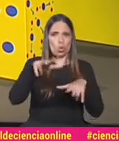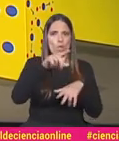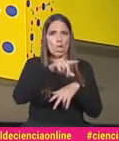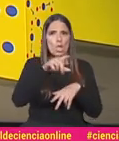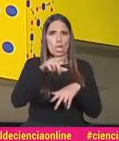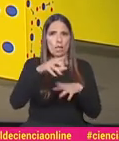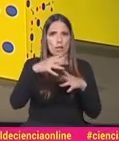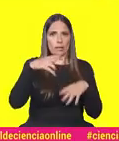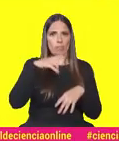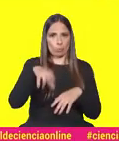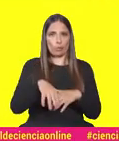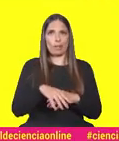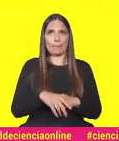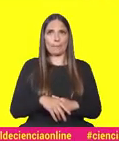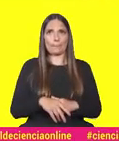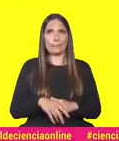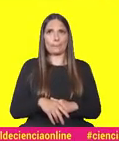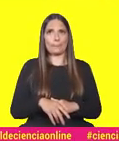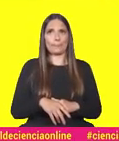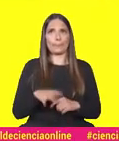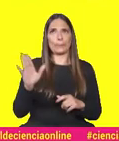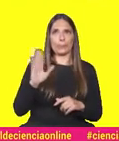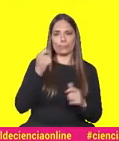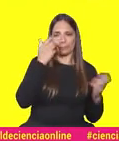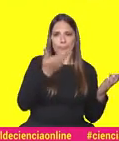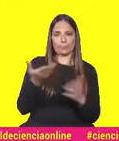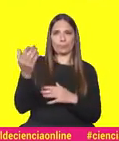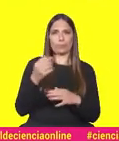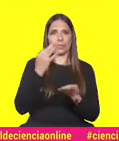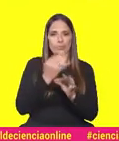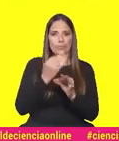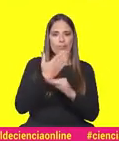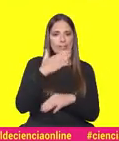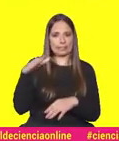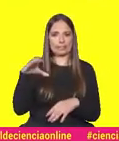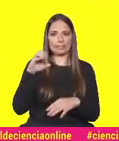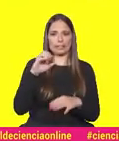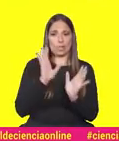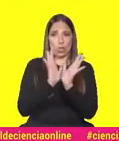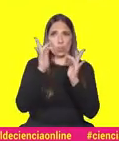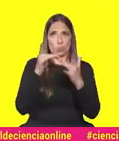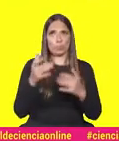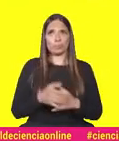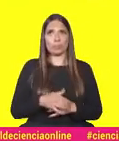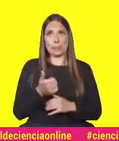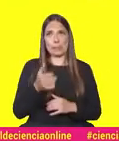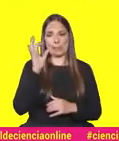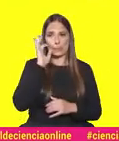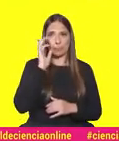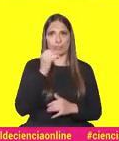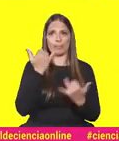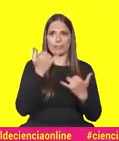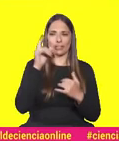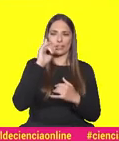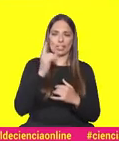Superior em Portugal. Olá Otávio, bem-vindo ao Festival de Ciência Online. Muito boa tarde e feliz dia